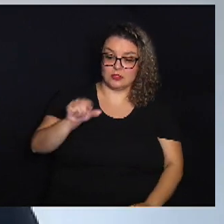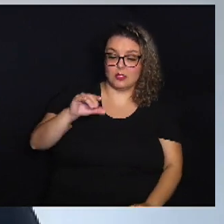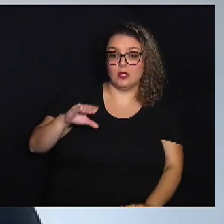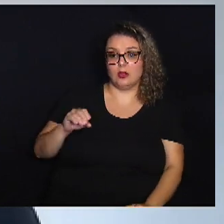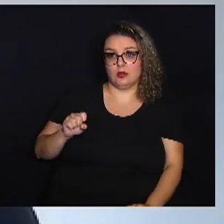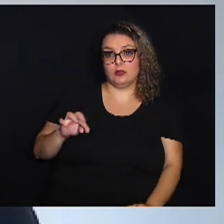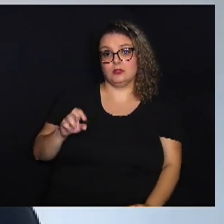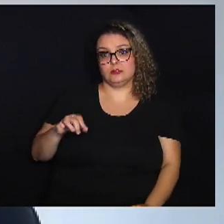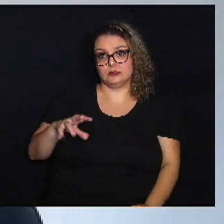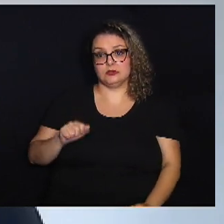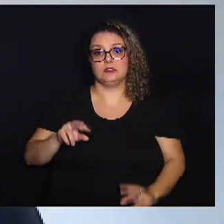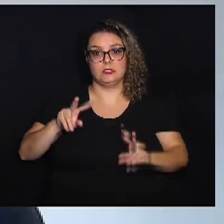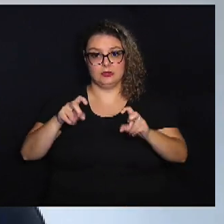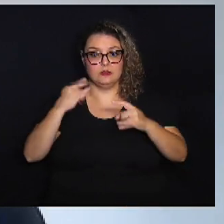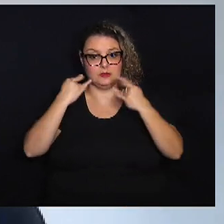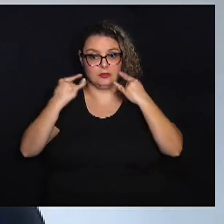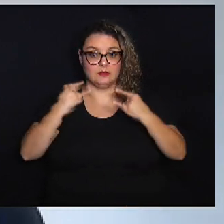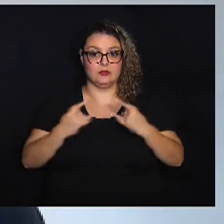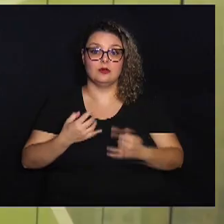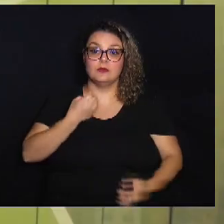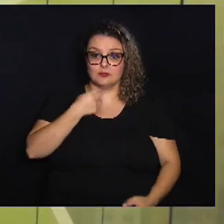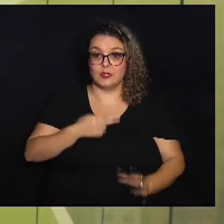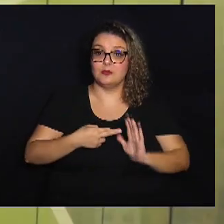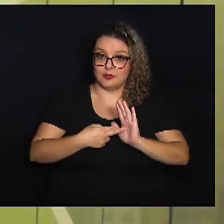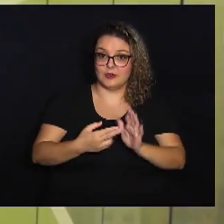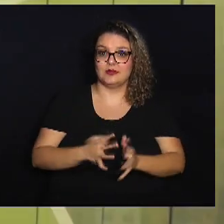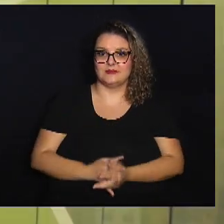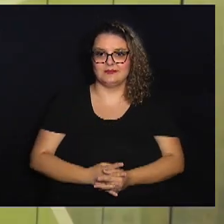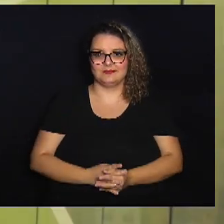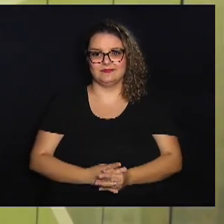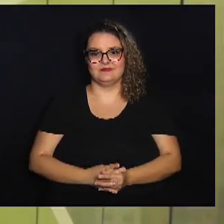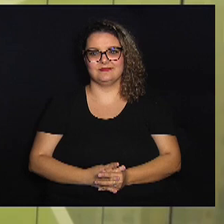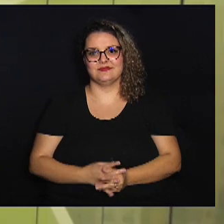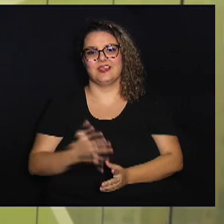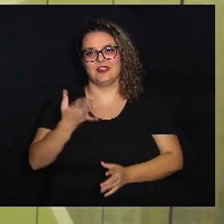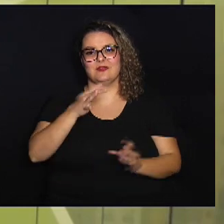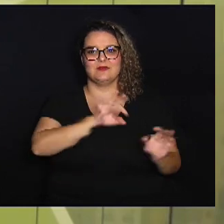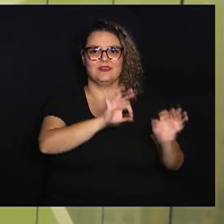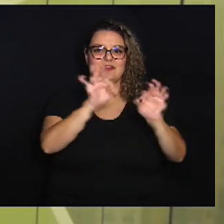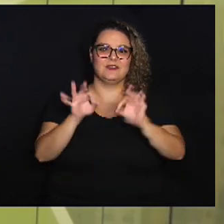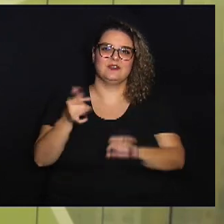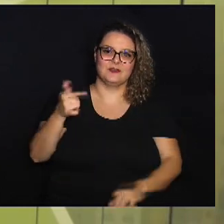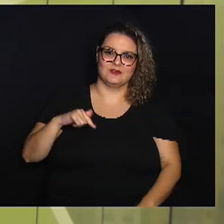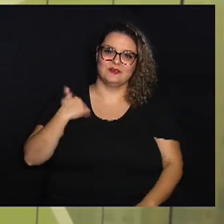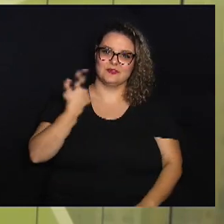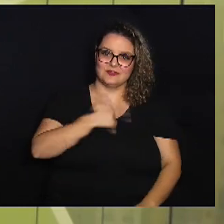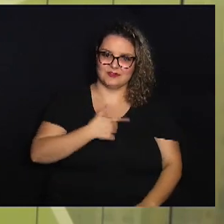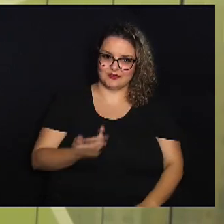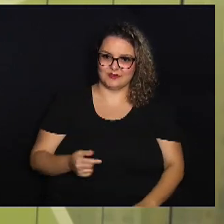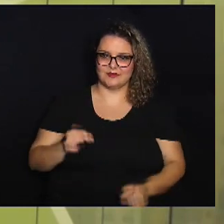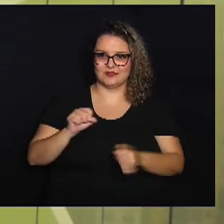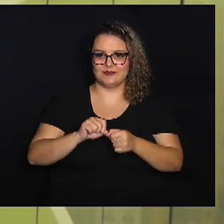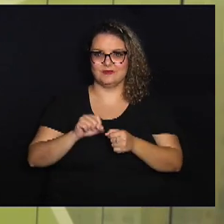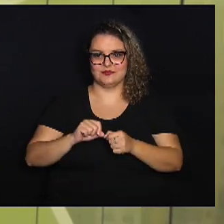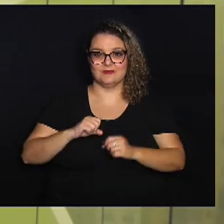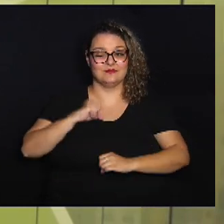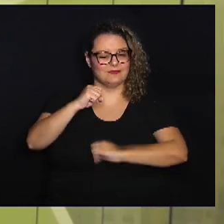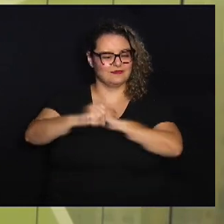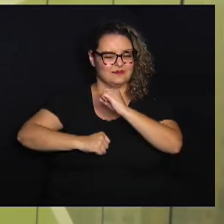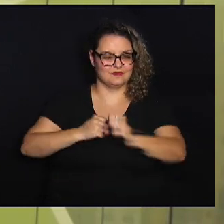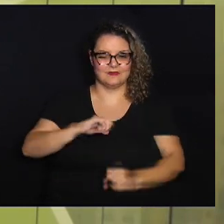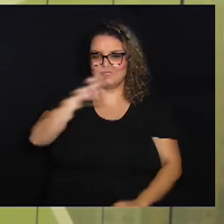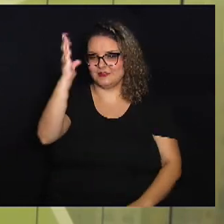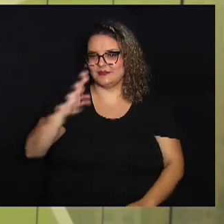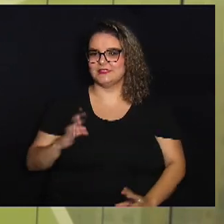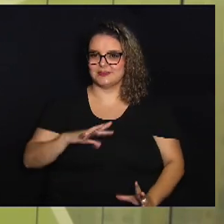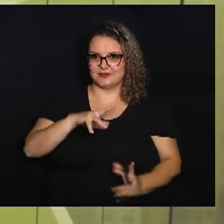interessa pelo tema, está aí uma boa referência. E para você que nos acompanha, continue com a gente, que agora a gente vai fazer aquele giro pelo Brasil e pelo mundo